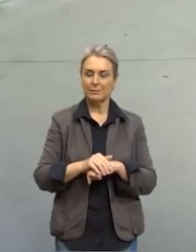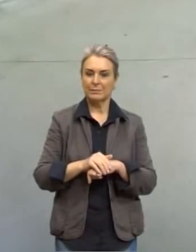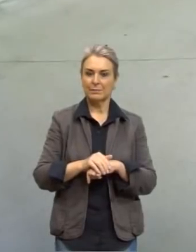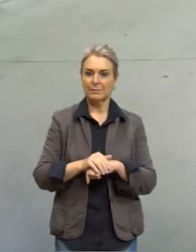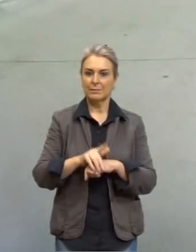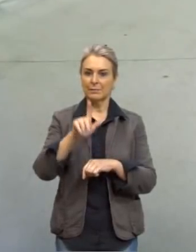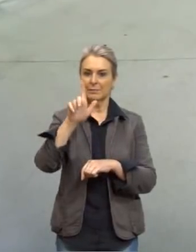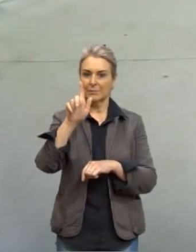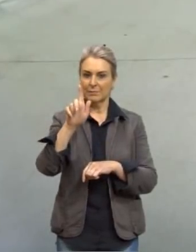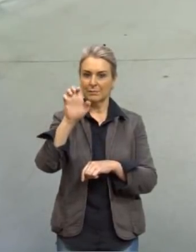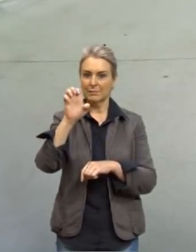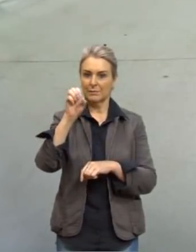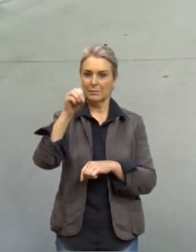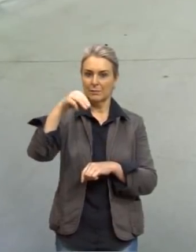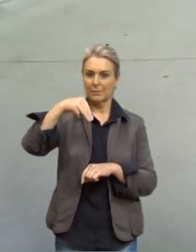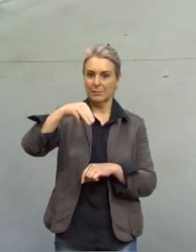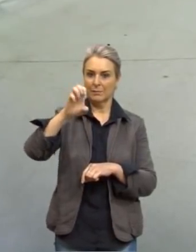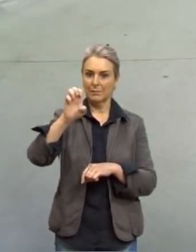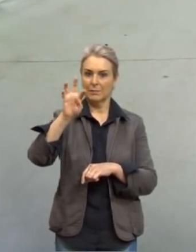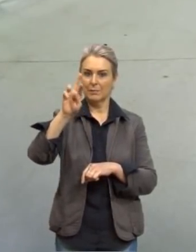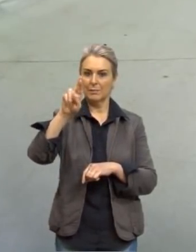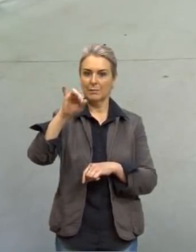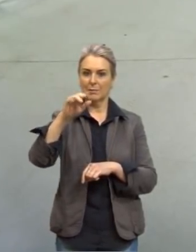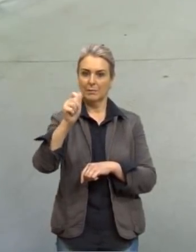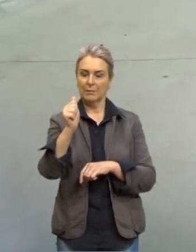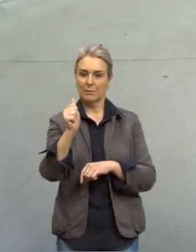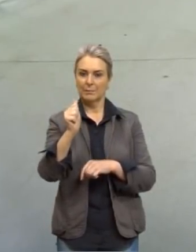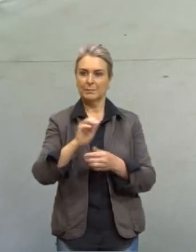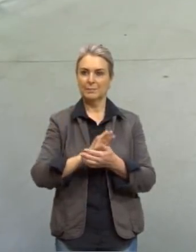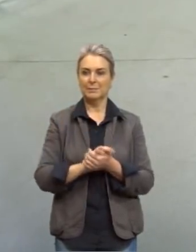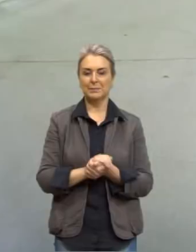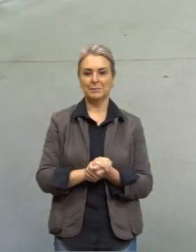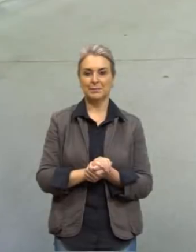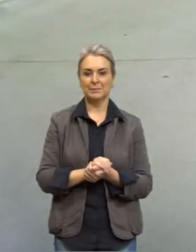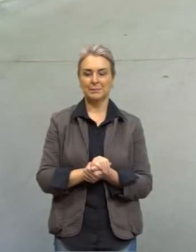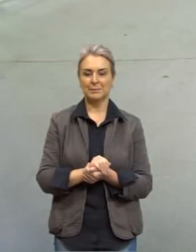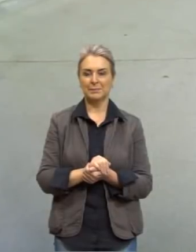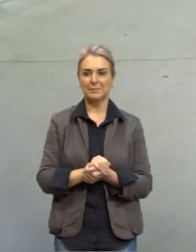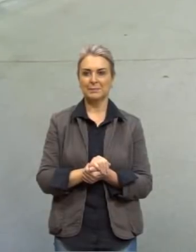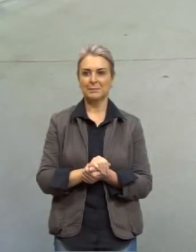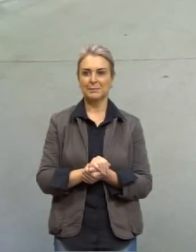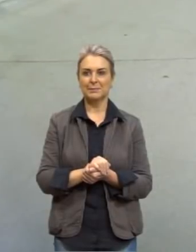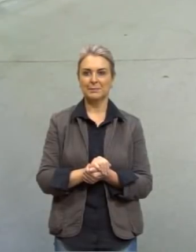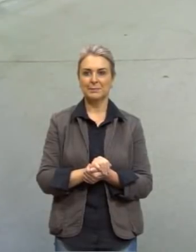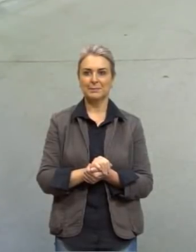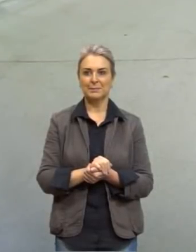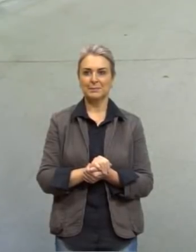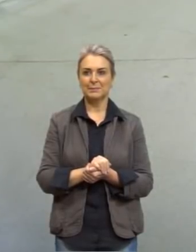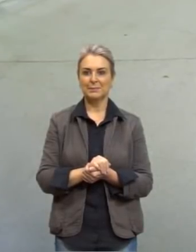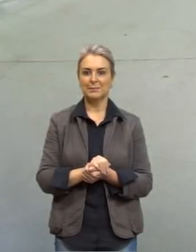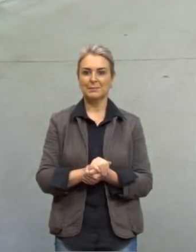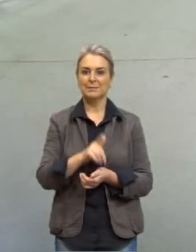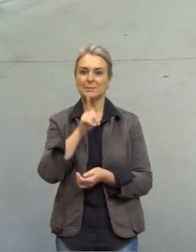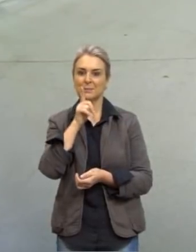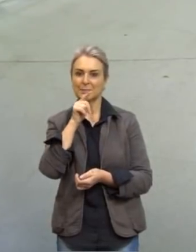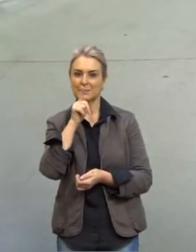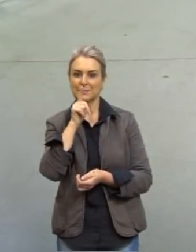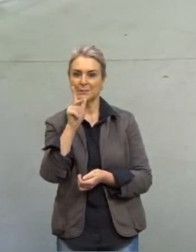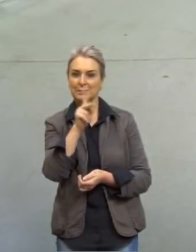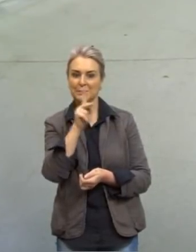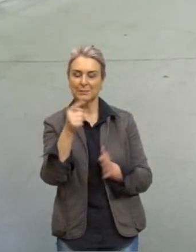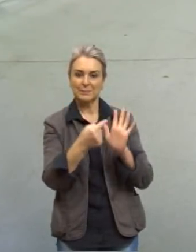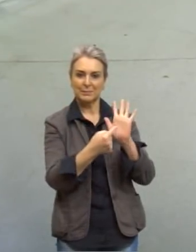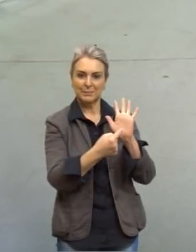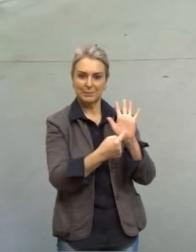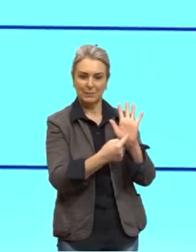geometria ó vou pegar aqui e aí ó ó a da água eu